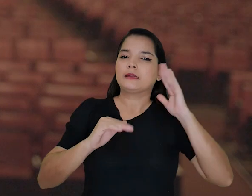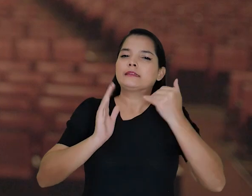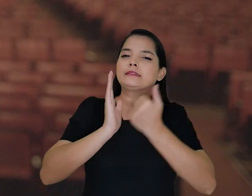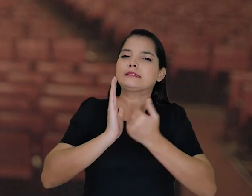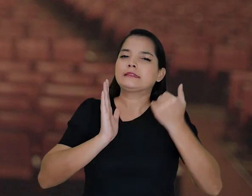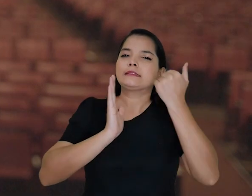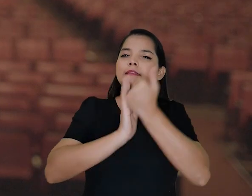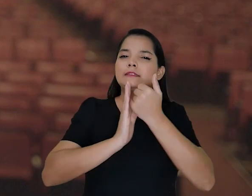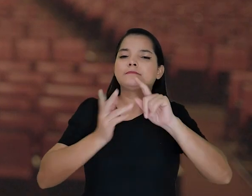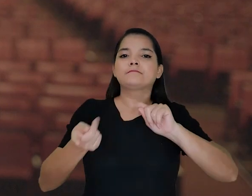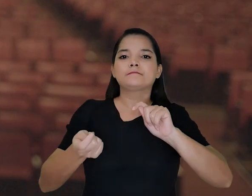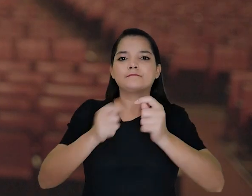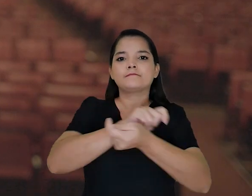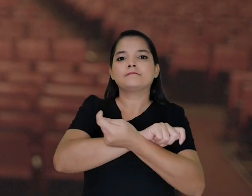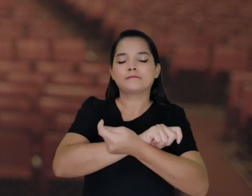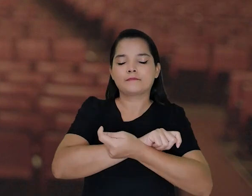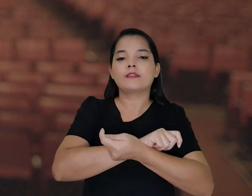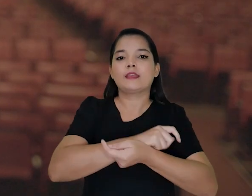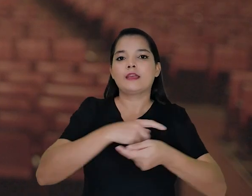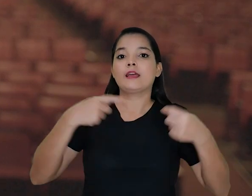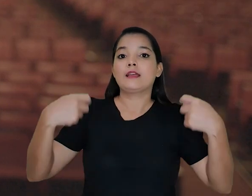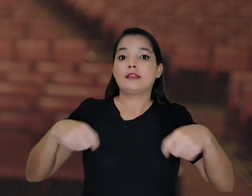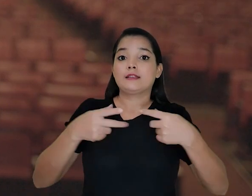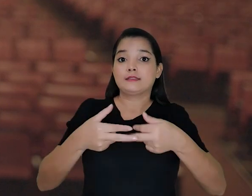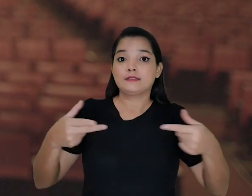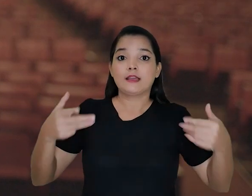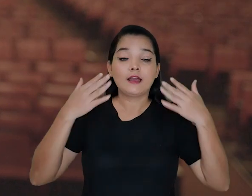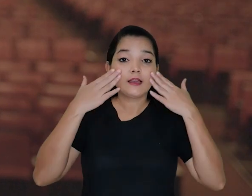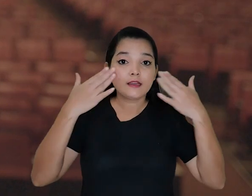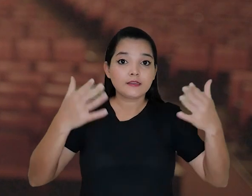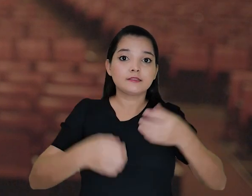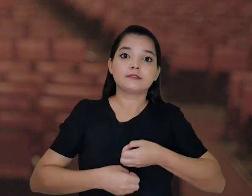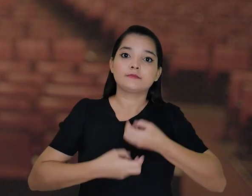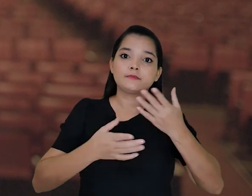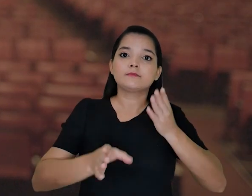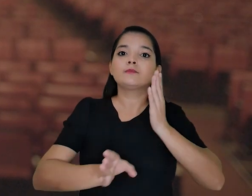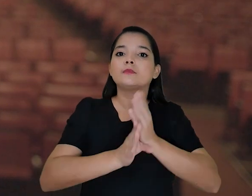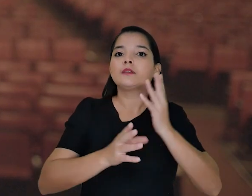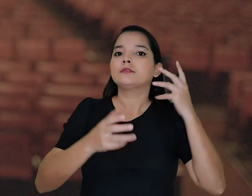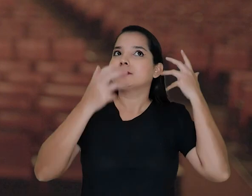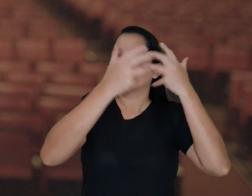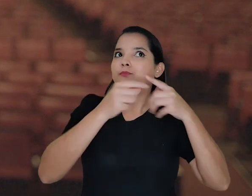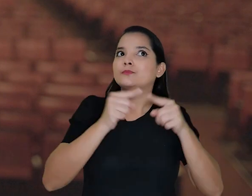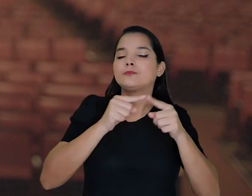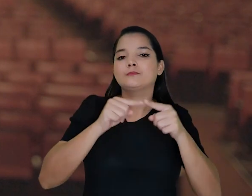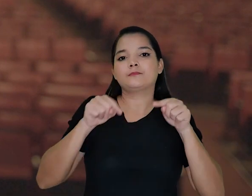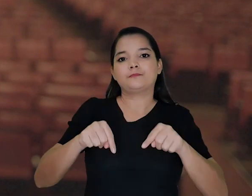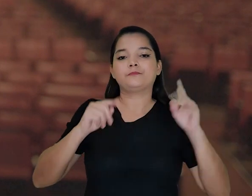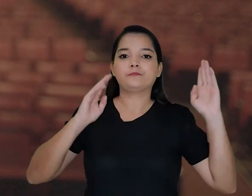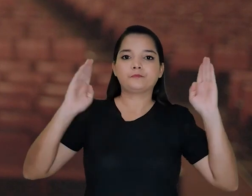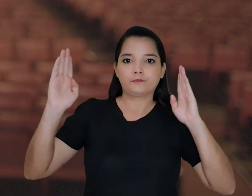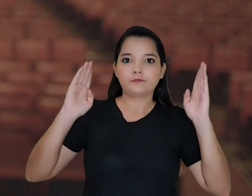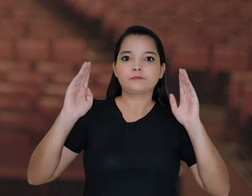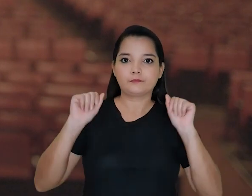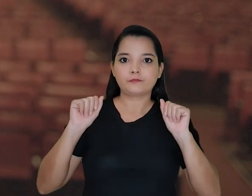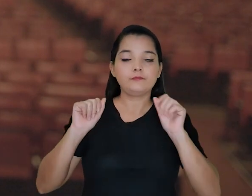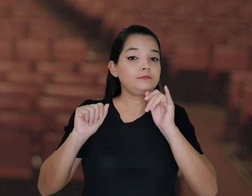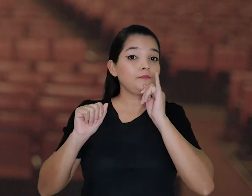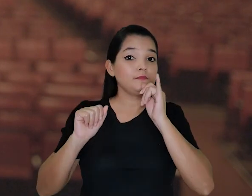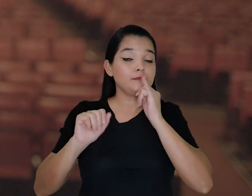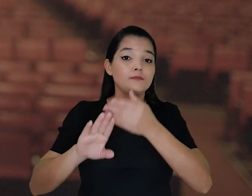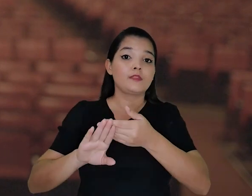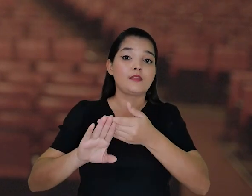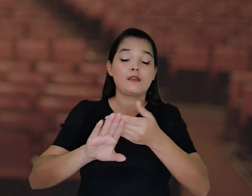necessidade expressiva que a música Vai exigir nesse período Então se antes no Barroco